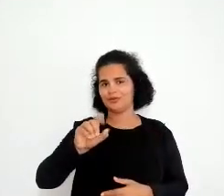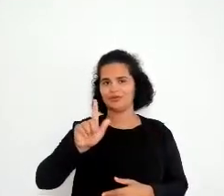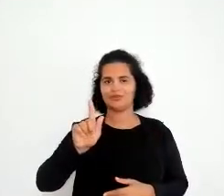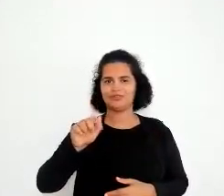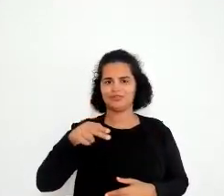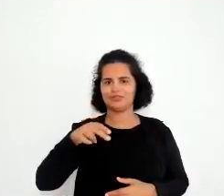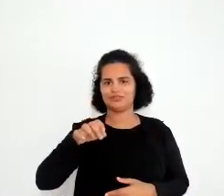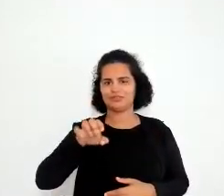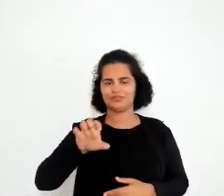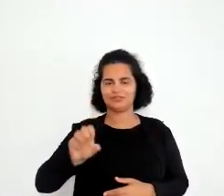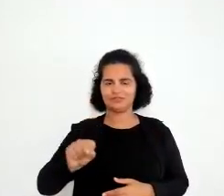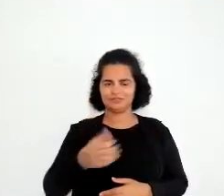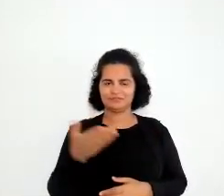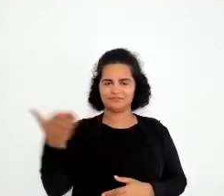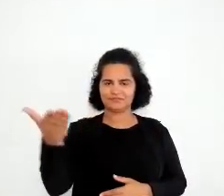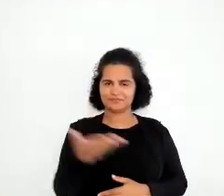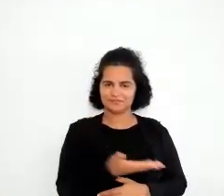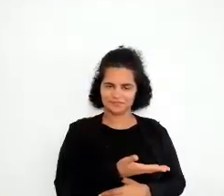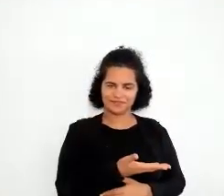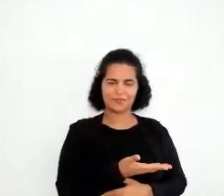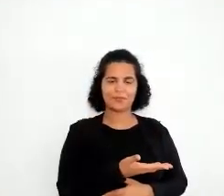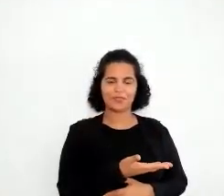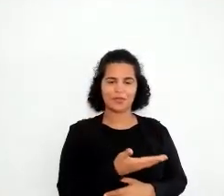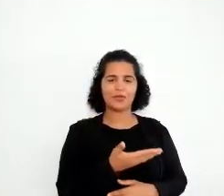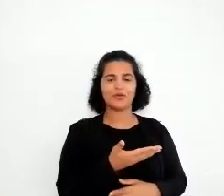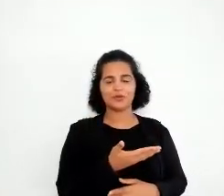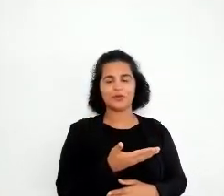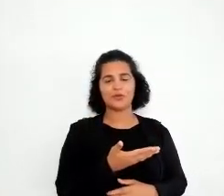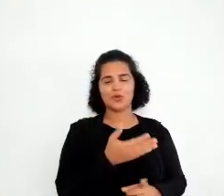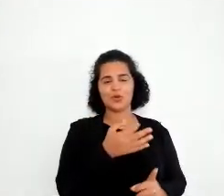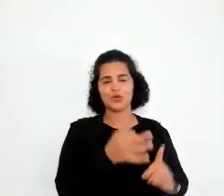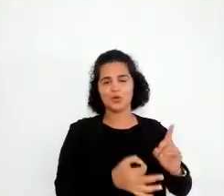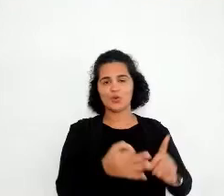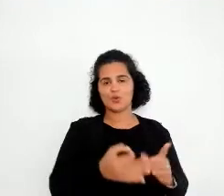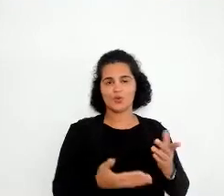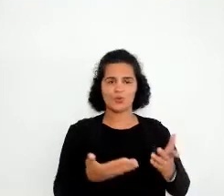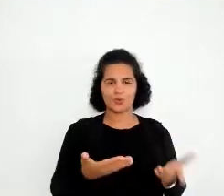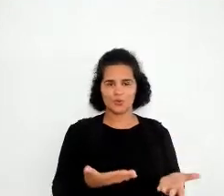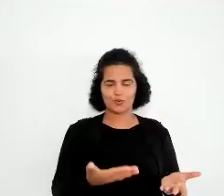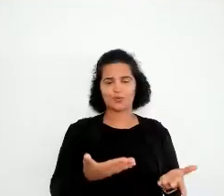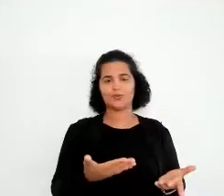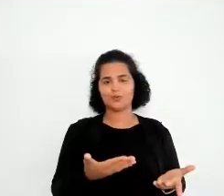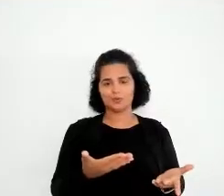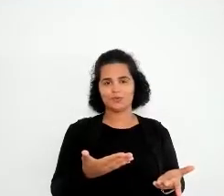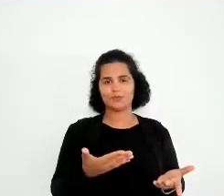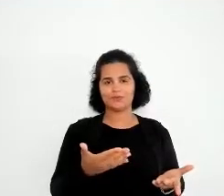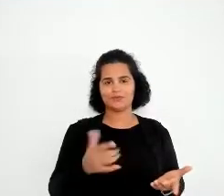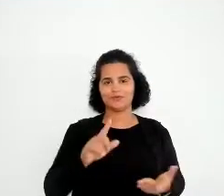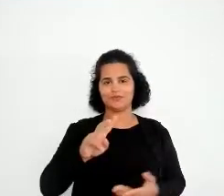Tribunal de Justiça, o desembargador Vivaldo Pinheiro, para fazer a entrega da honraria.